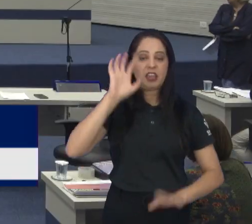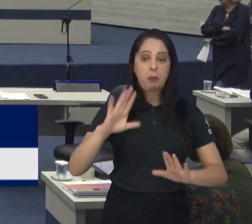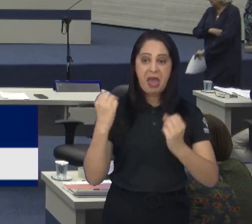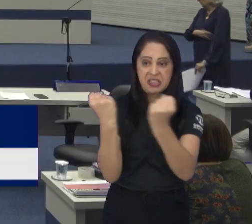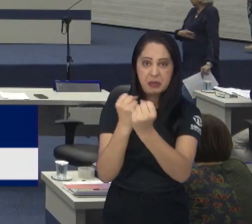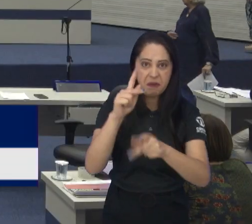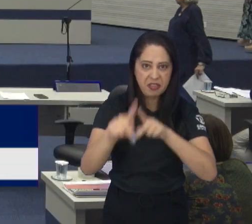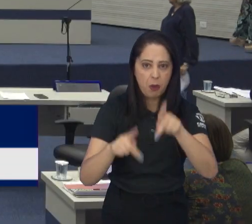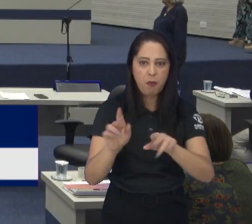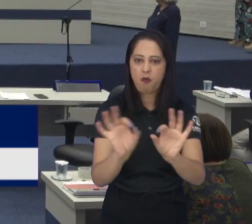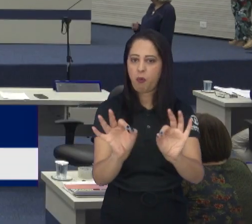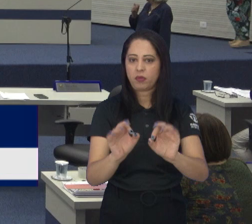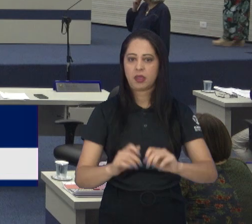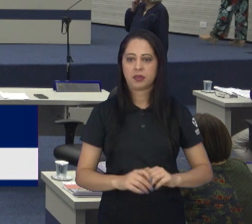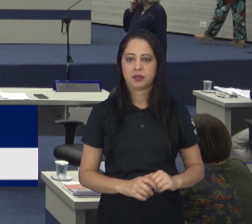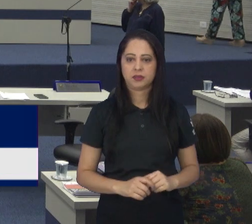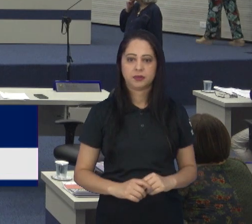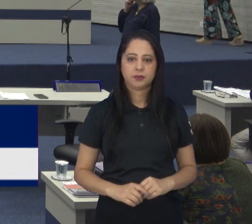Encerrado